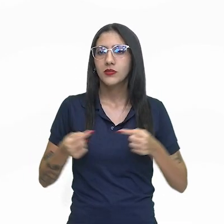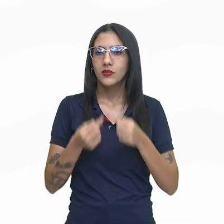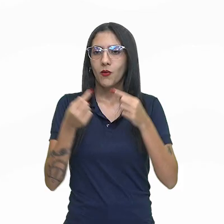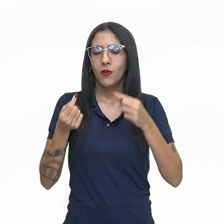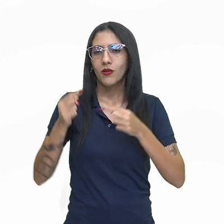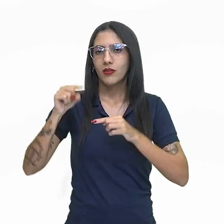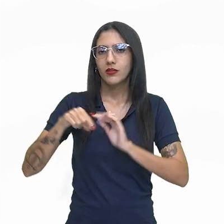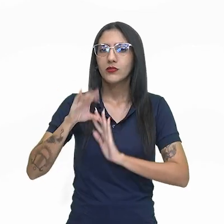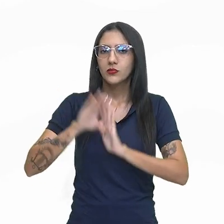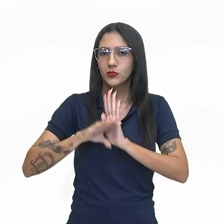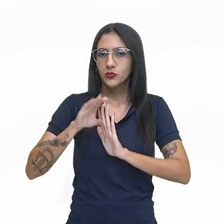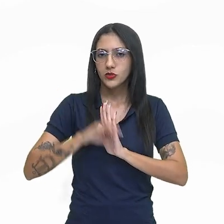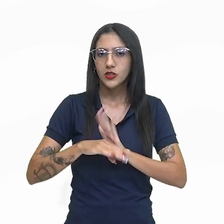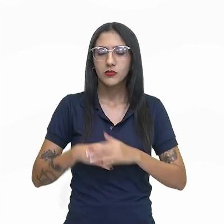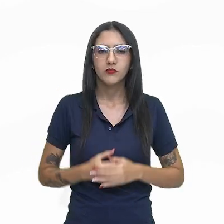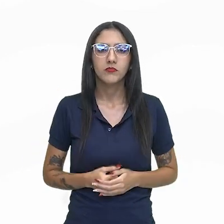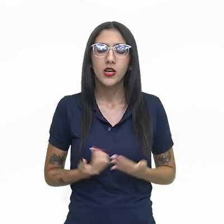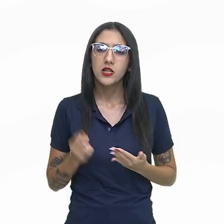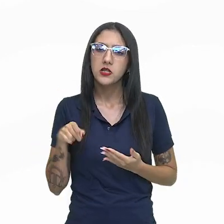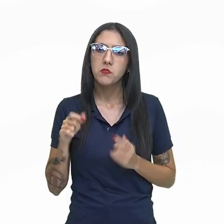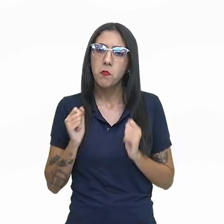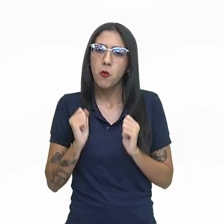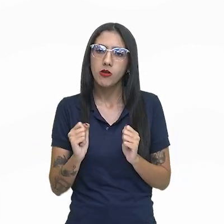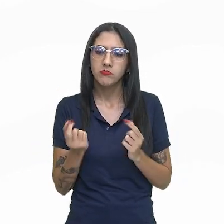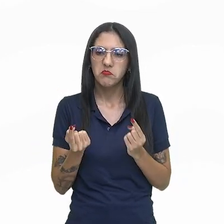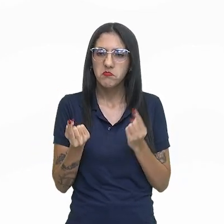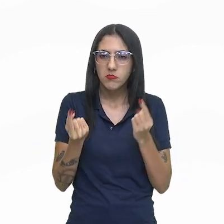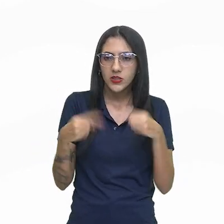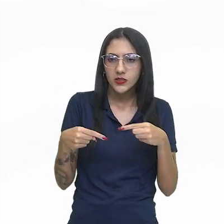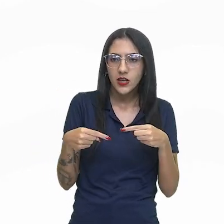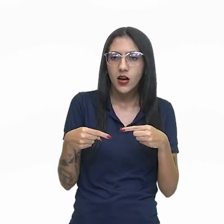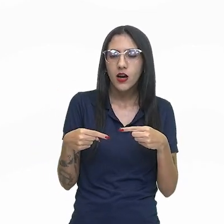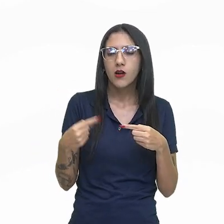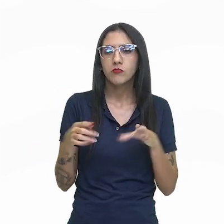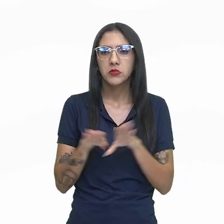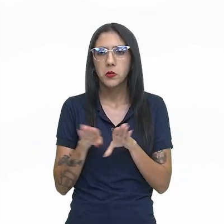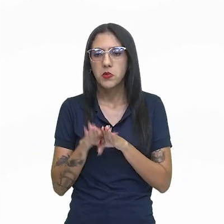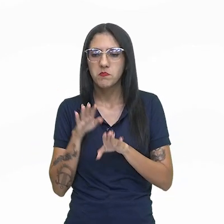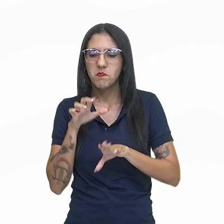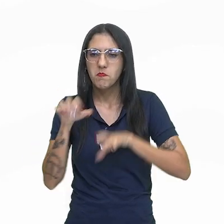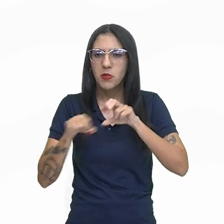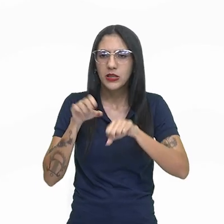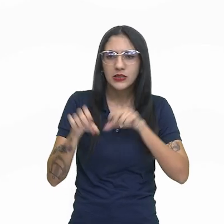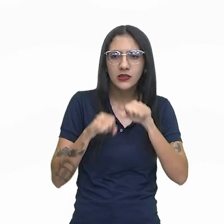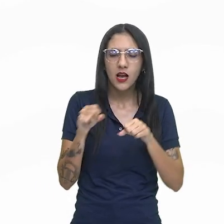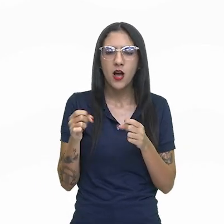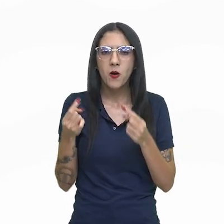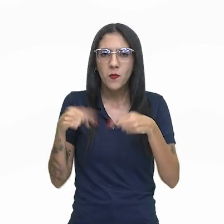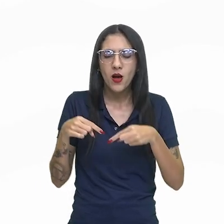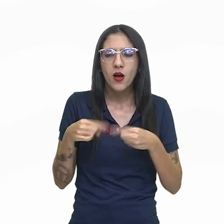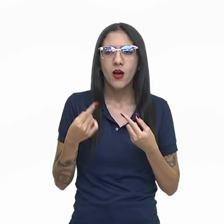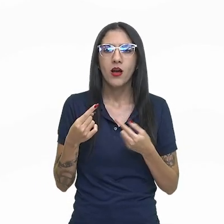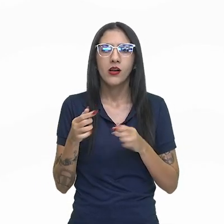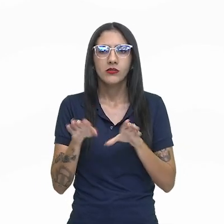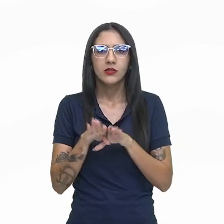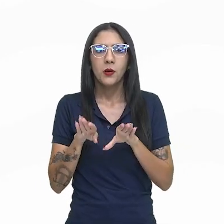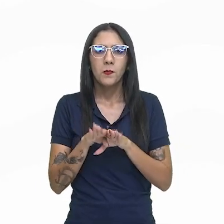comunidade. Eles podem entrar em competição, podem entrar em predação, eles podem